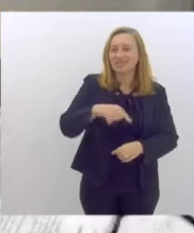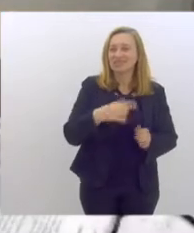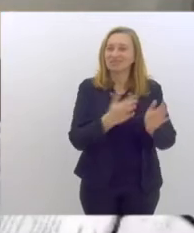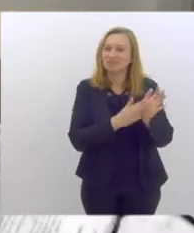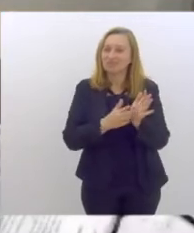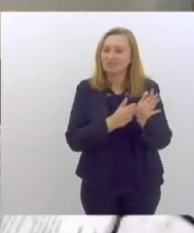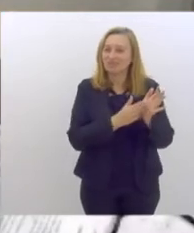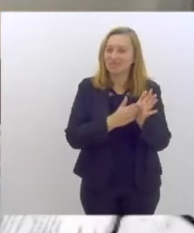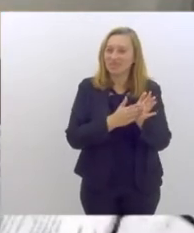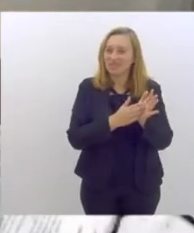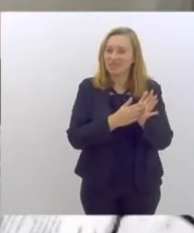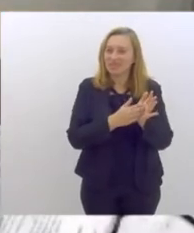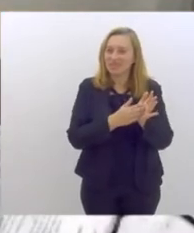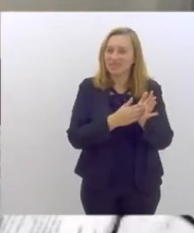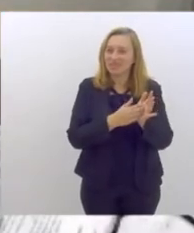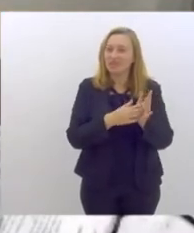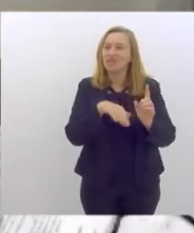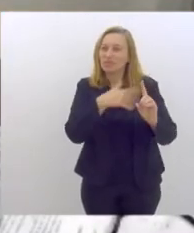gente